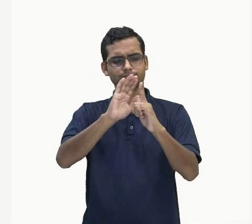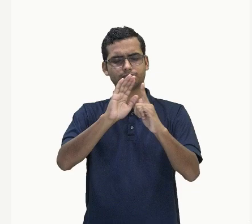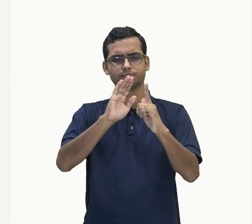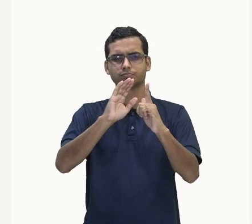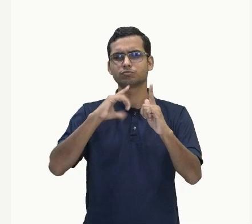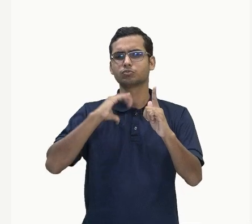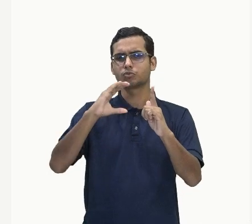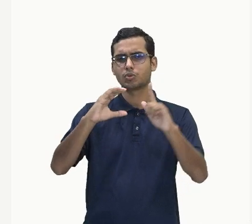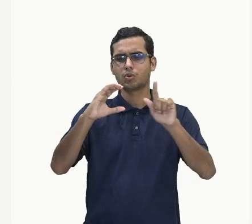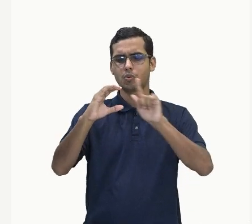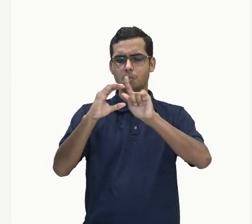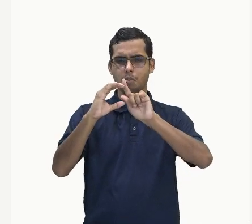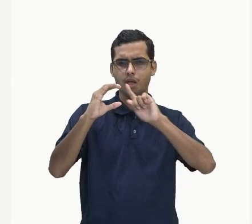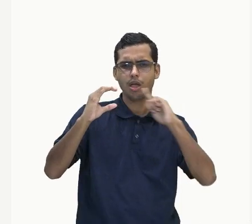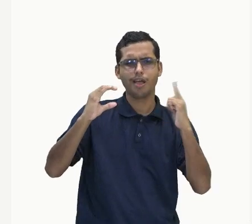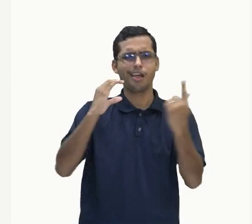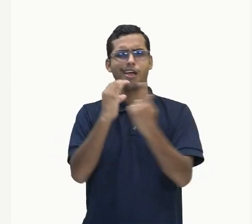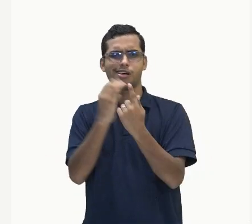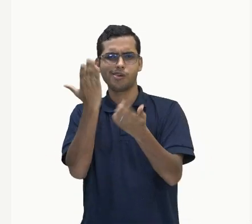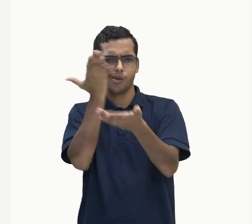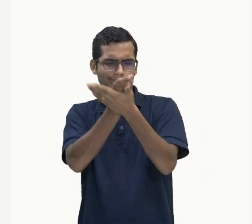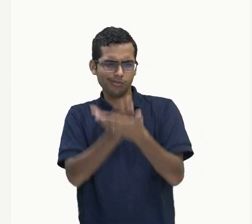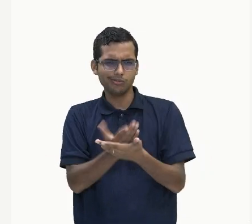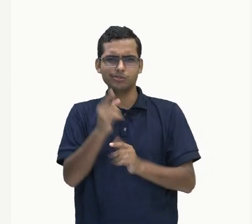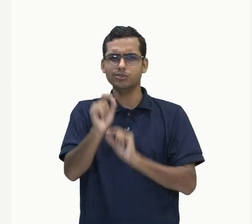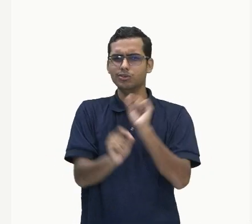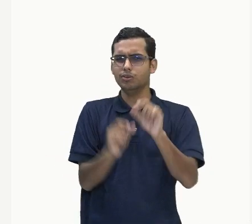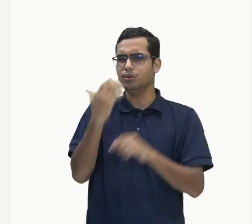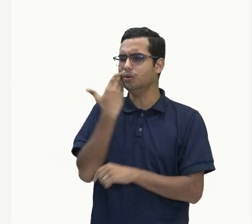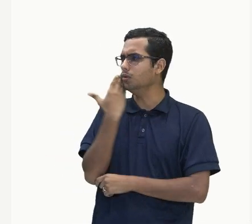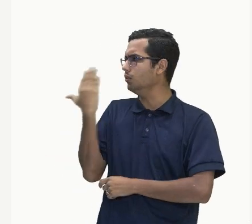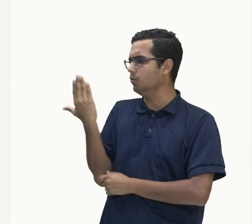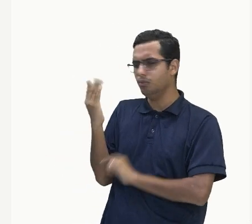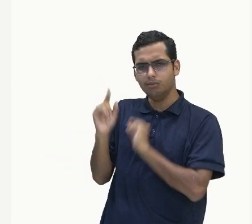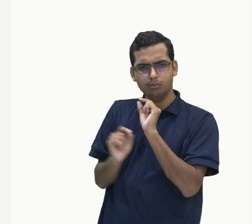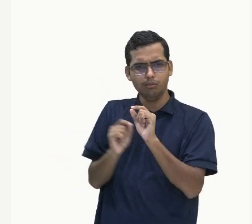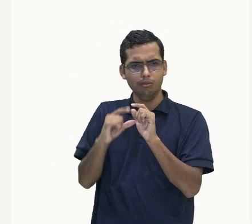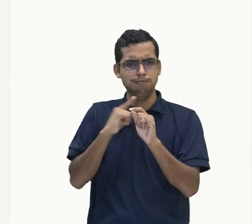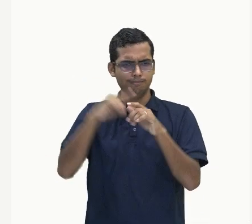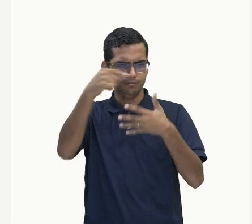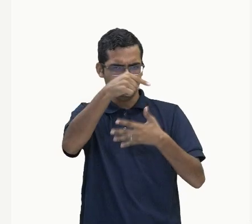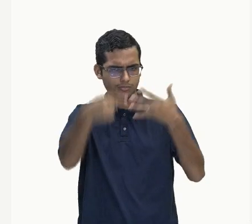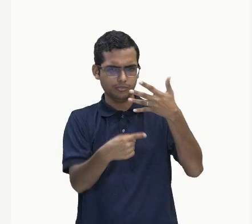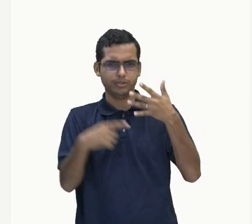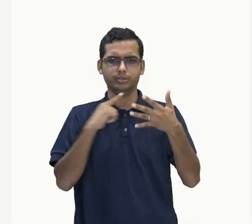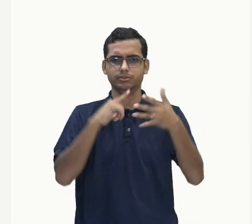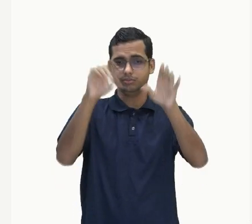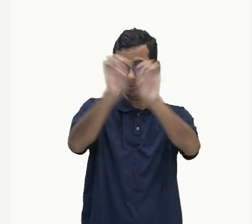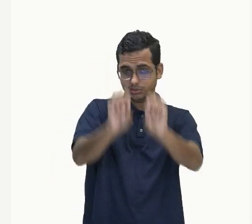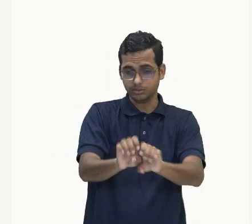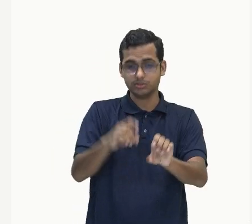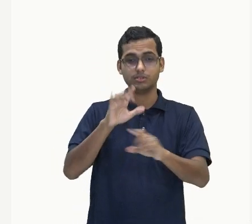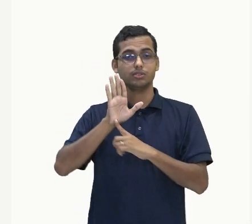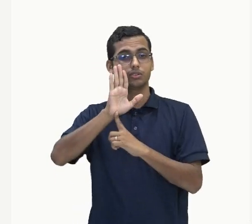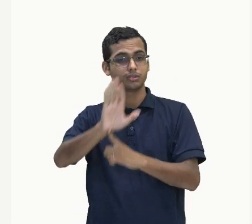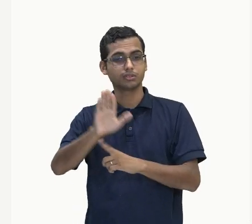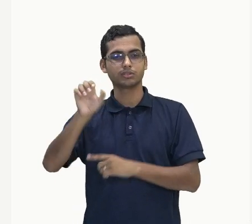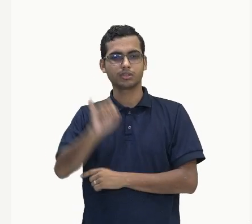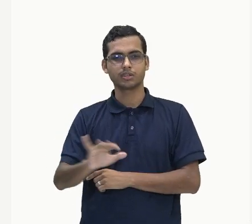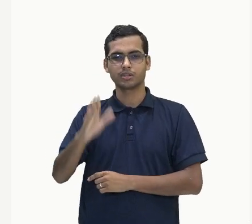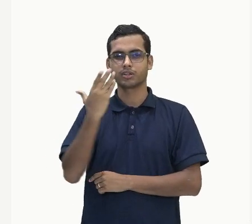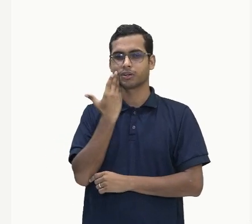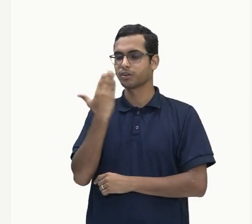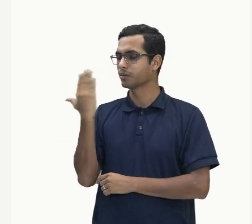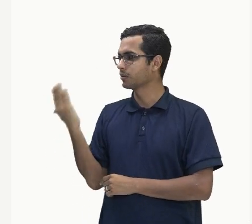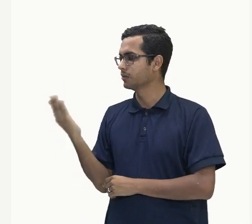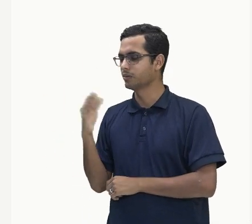espelhos esféricos, é útil o conhecimento dos elementos que os compõem, esquematizado na figura abaixo. Bem,